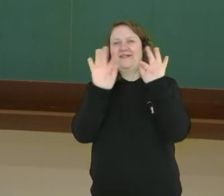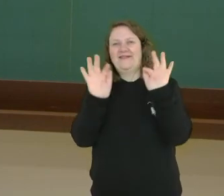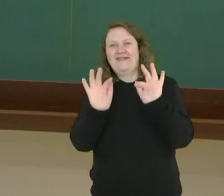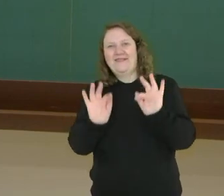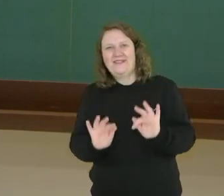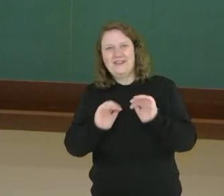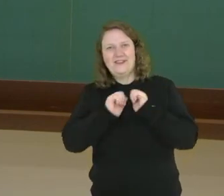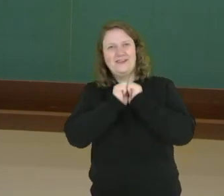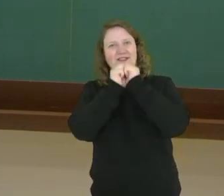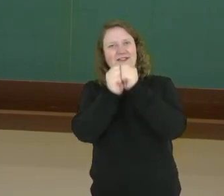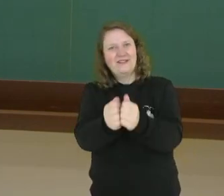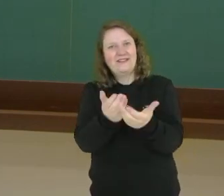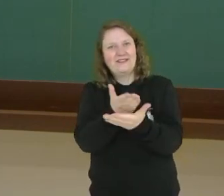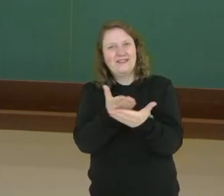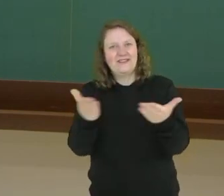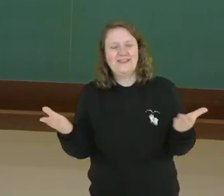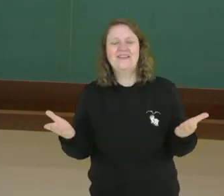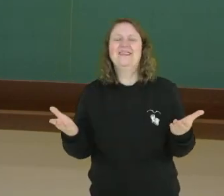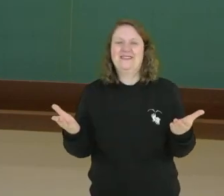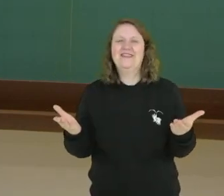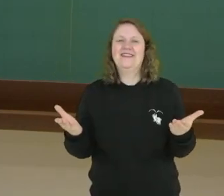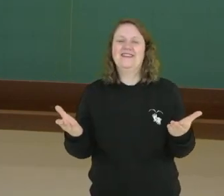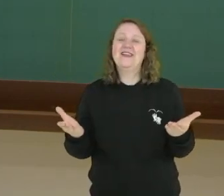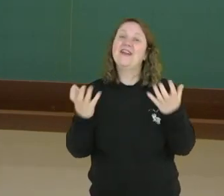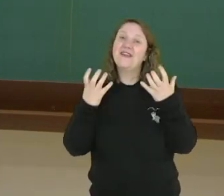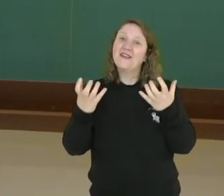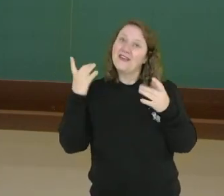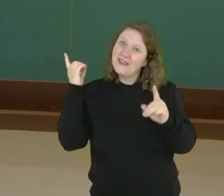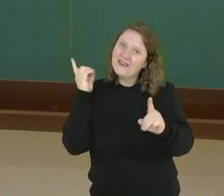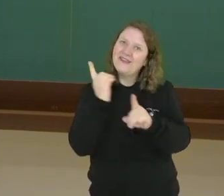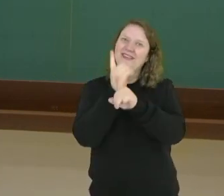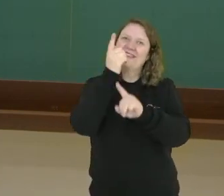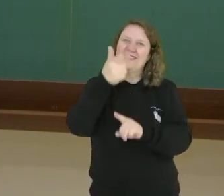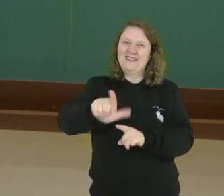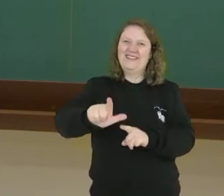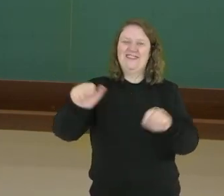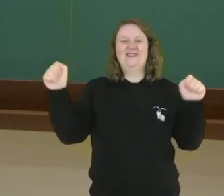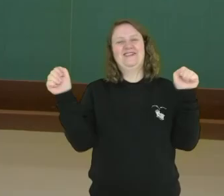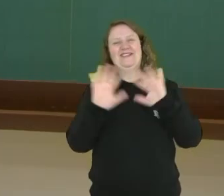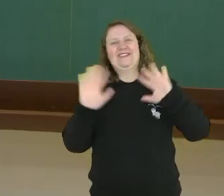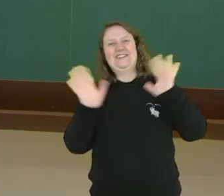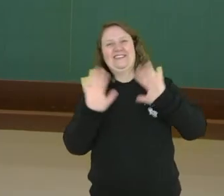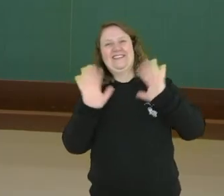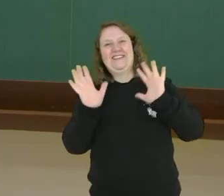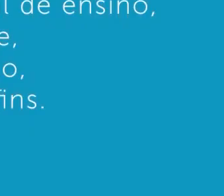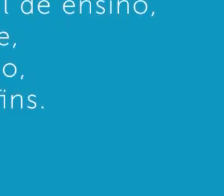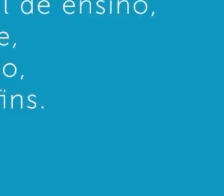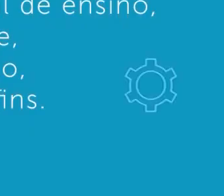estado aqui contigo e eu já estou ansiosa para o nosso próximo encontro. Até breve. Tchau, tchau.